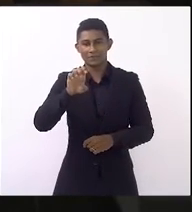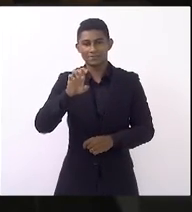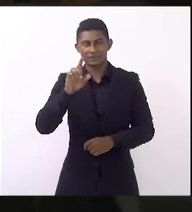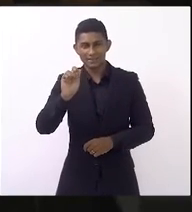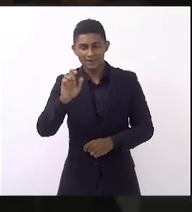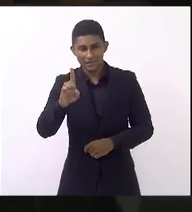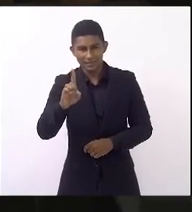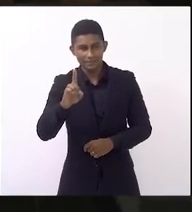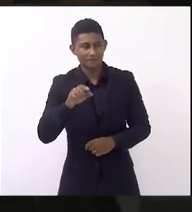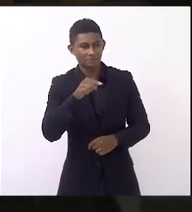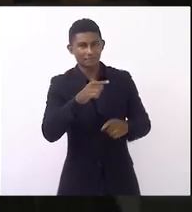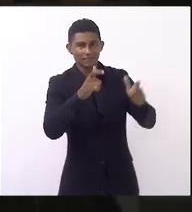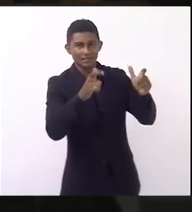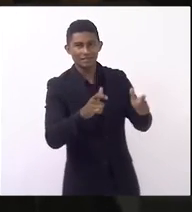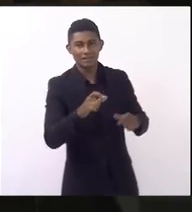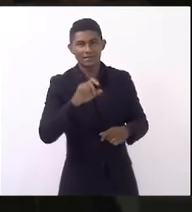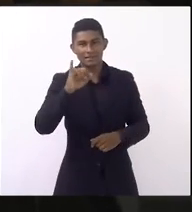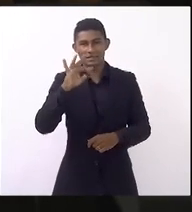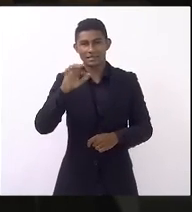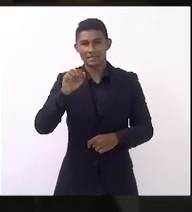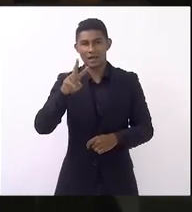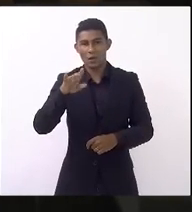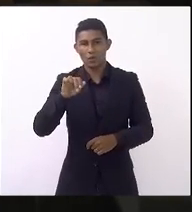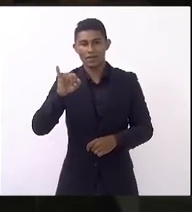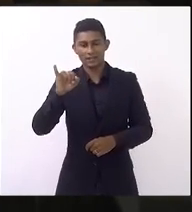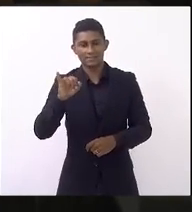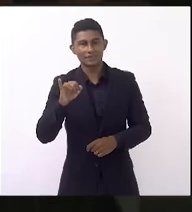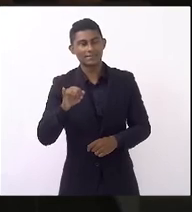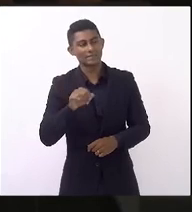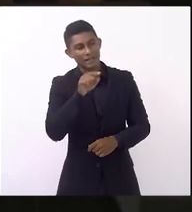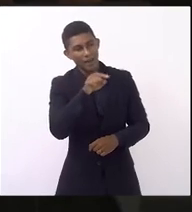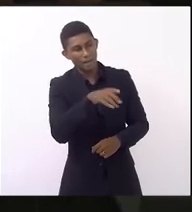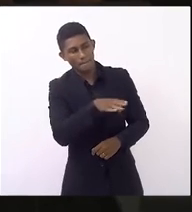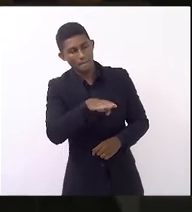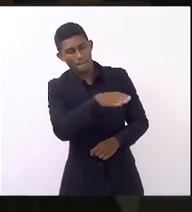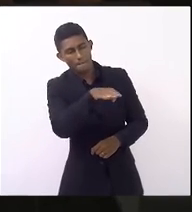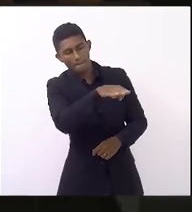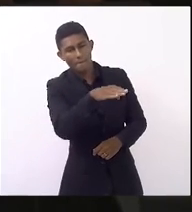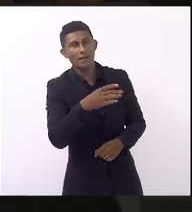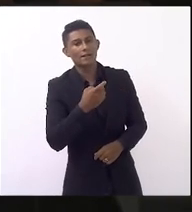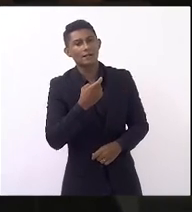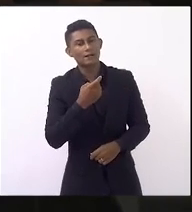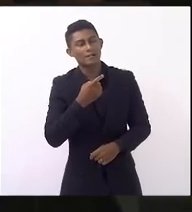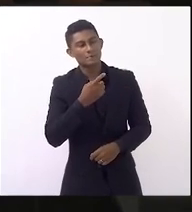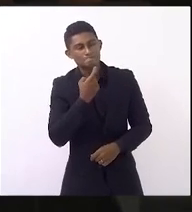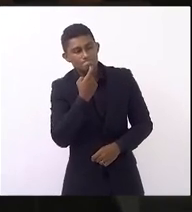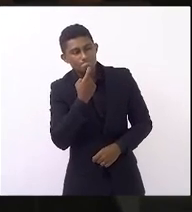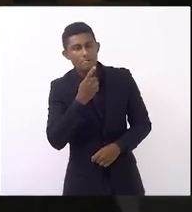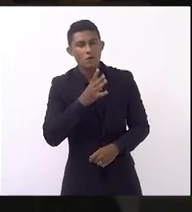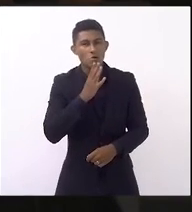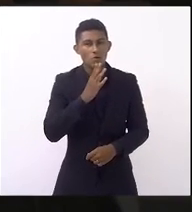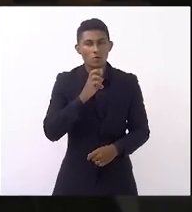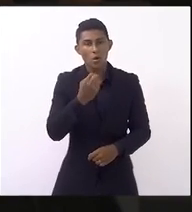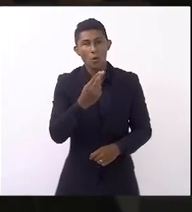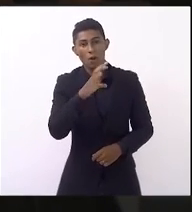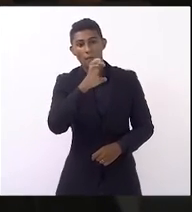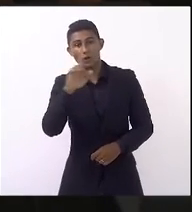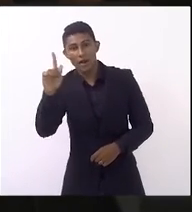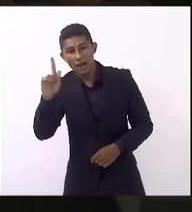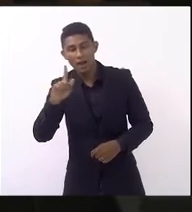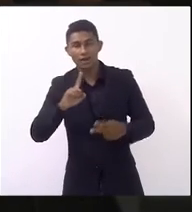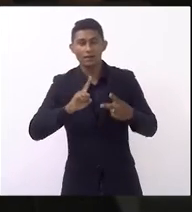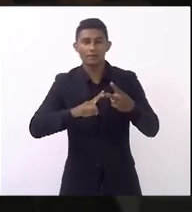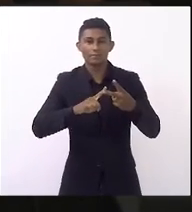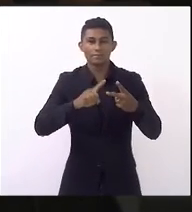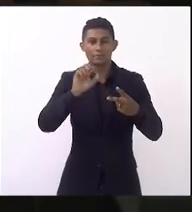Itaguaí, divisa com Seropédica. No mínimo, passa ali. Mas, quando passa em Campo Grande, Santa Cruz, passa quase